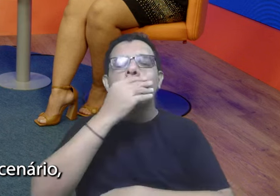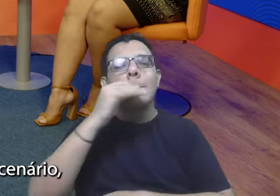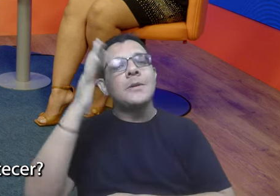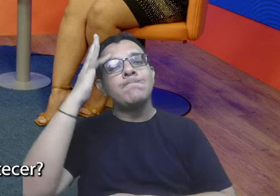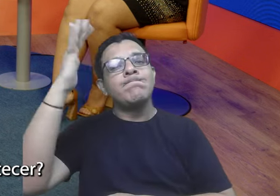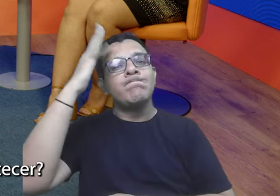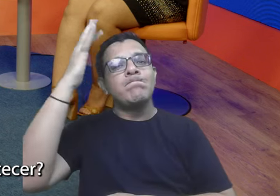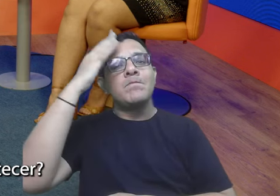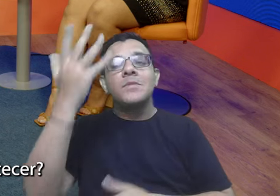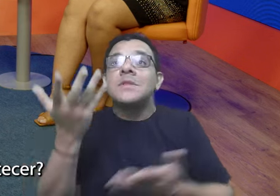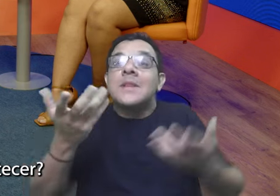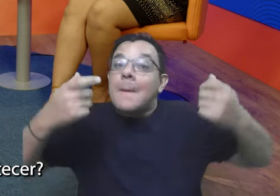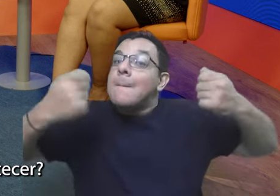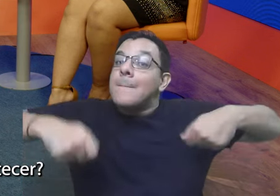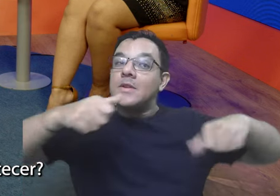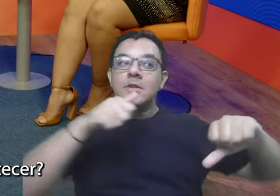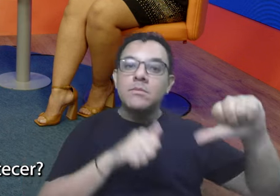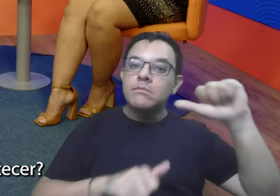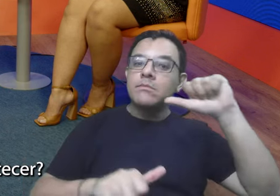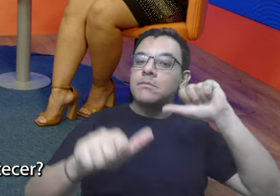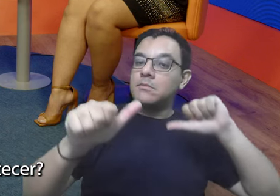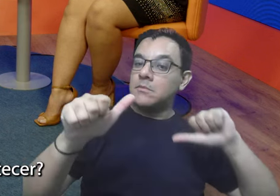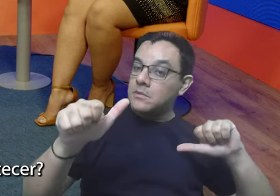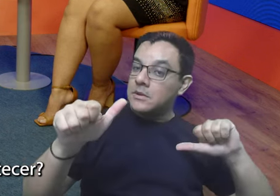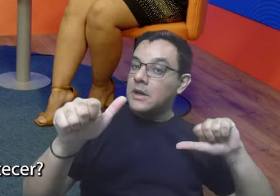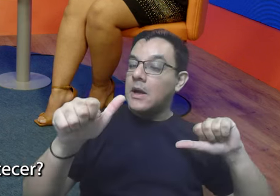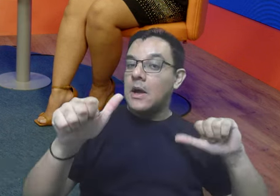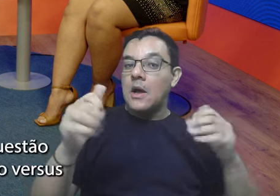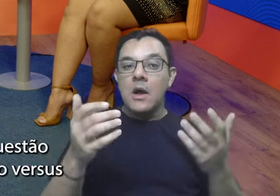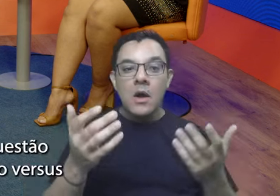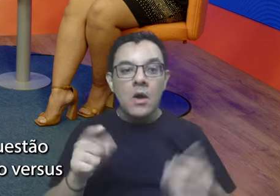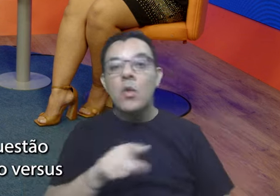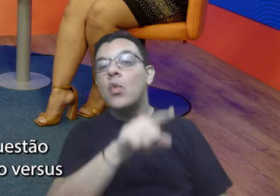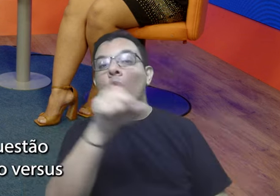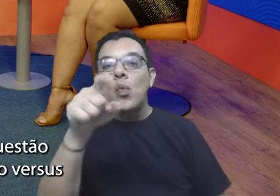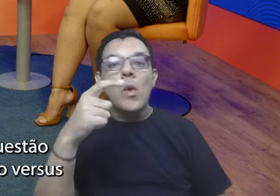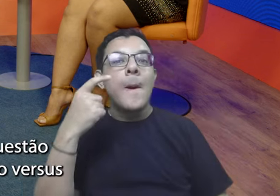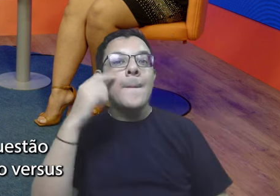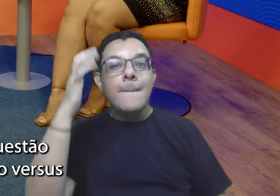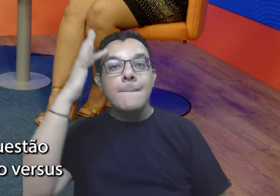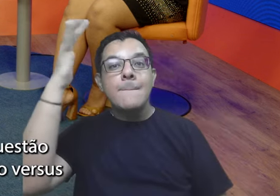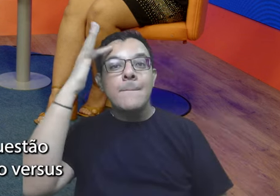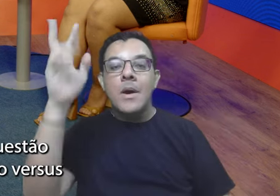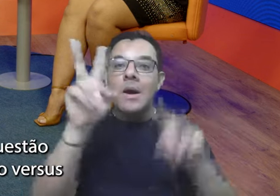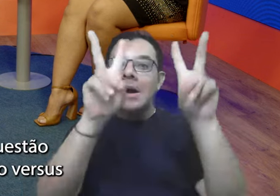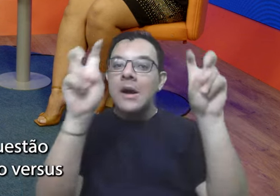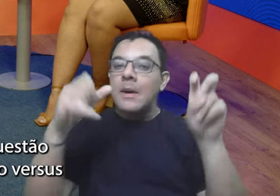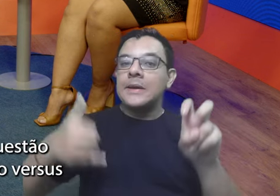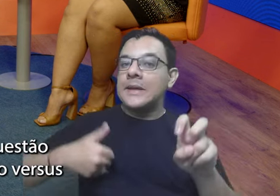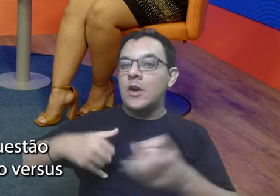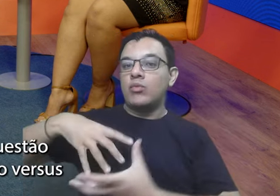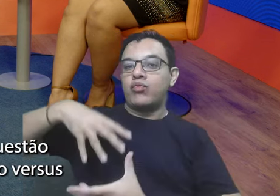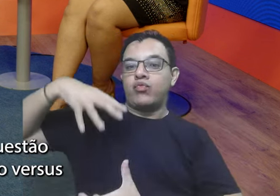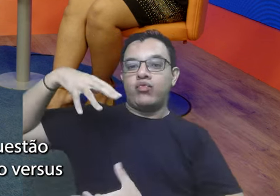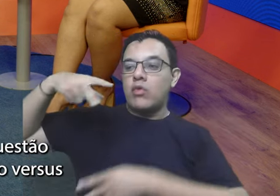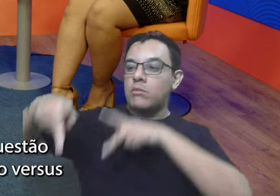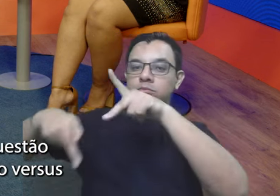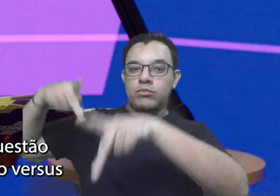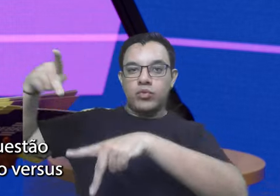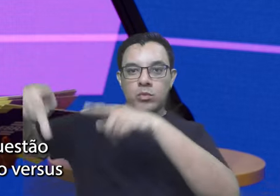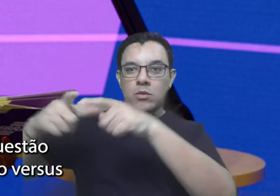desse cenário Que mudanças precisam acontecer como que vocês olham essa questão do envelhecimento da